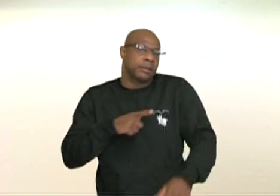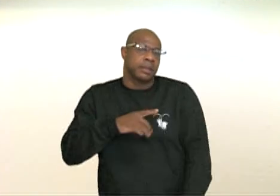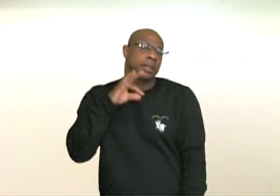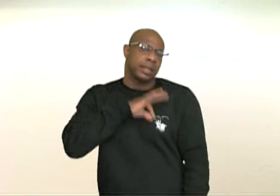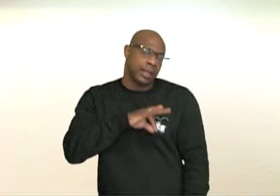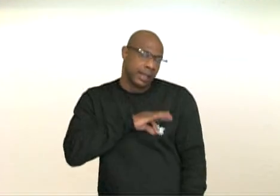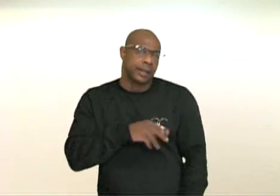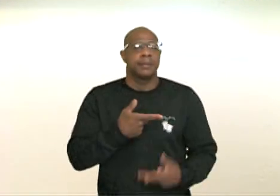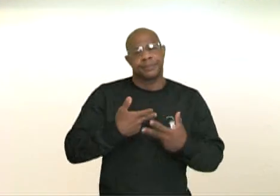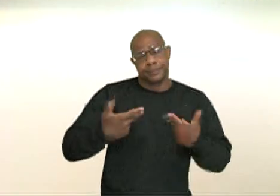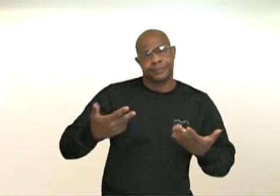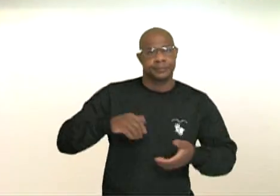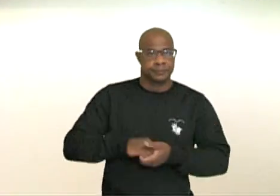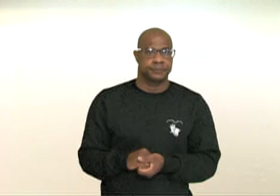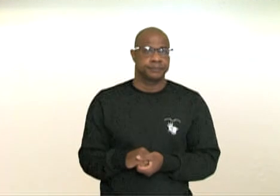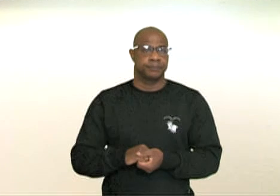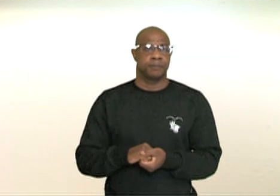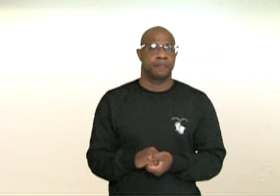e etc.